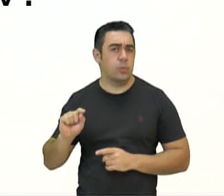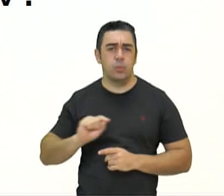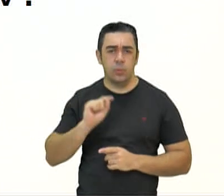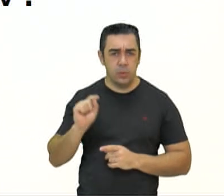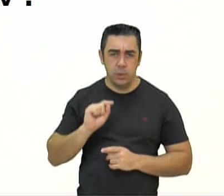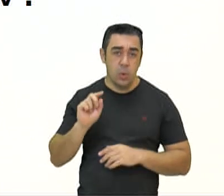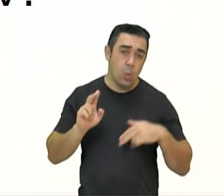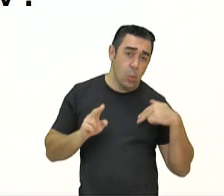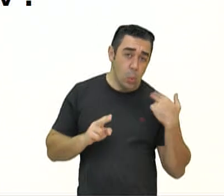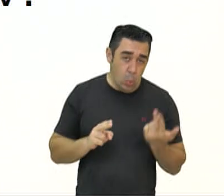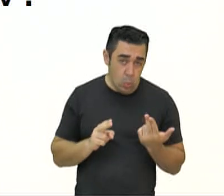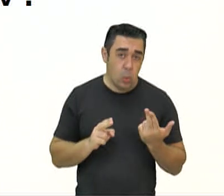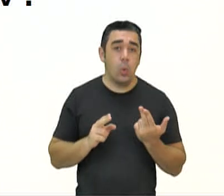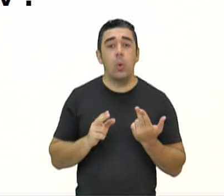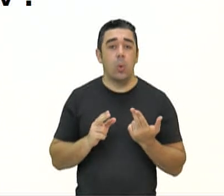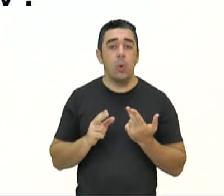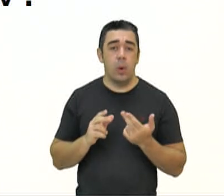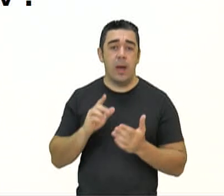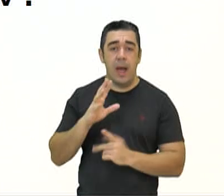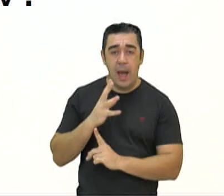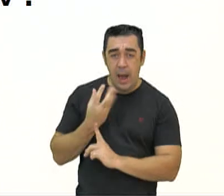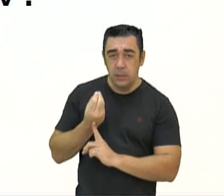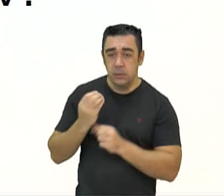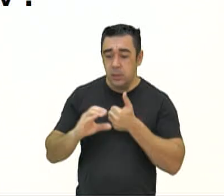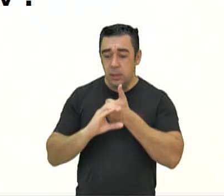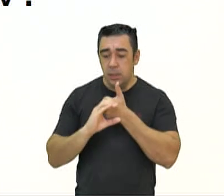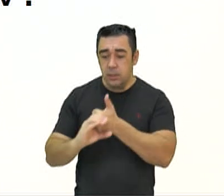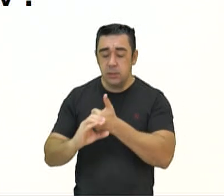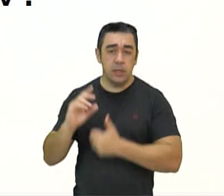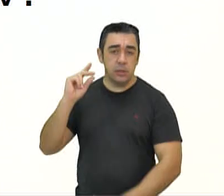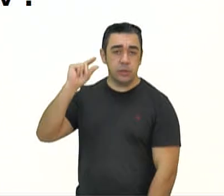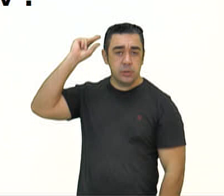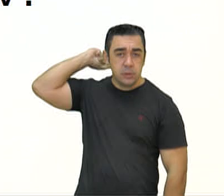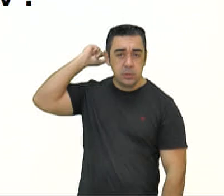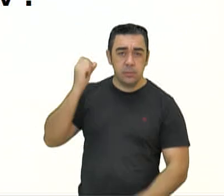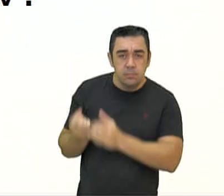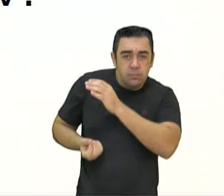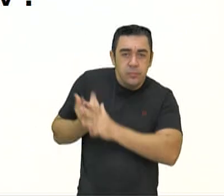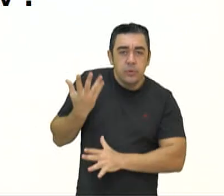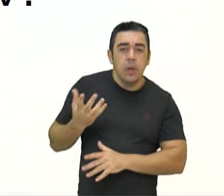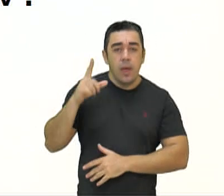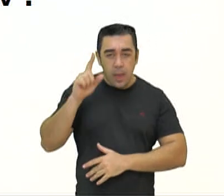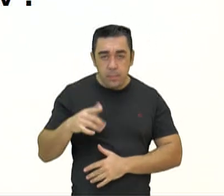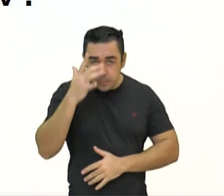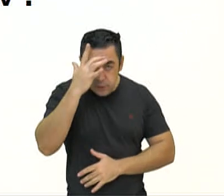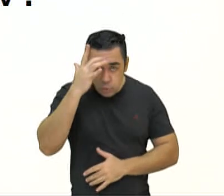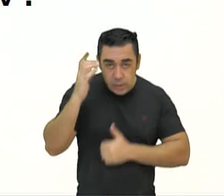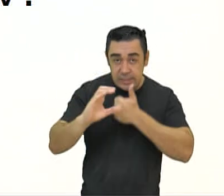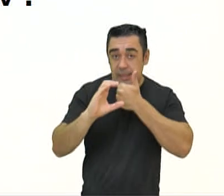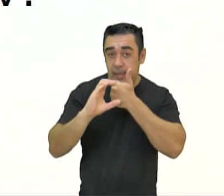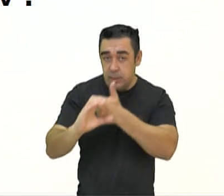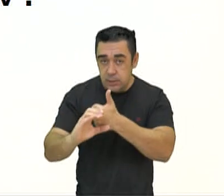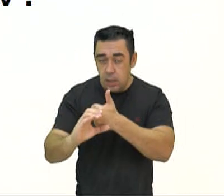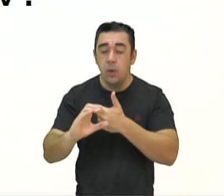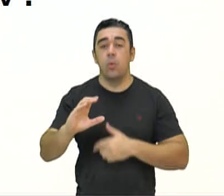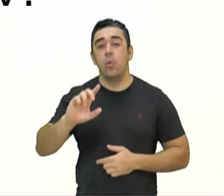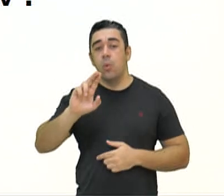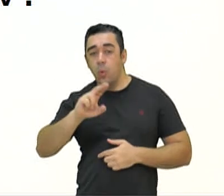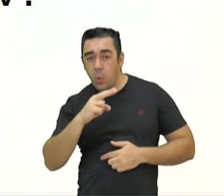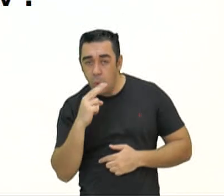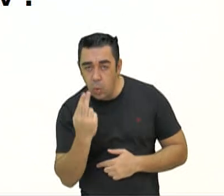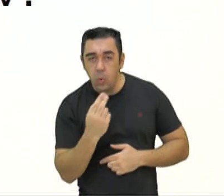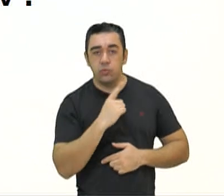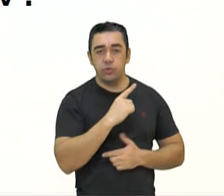ou arte cristã primitiva, são um conjunto das produções realizadas por cristãos ou sob